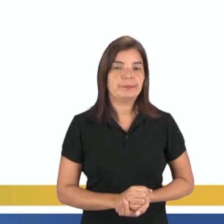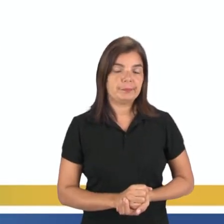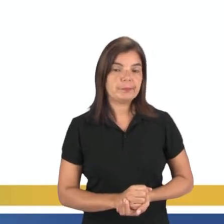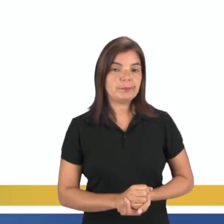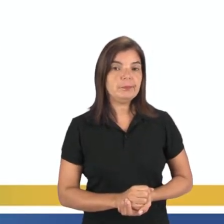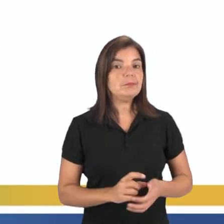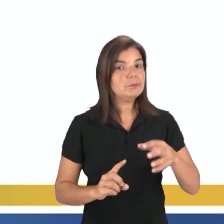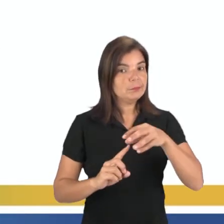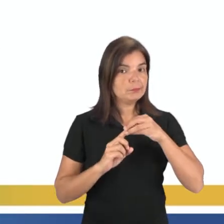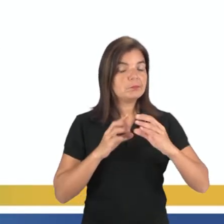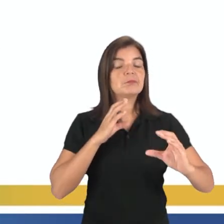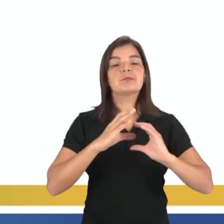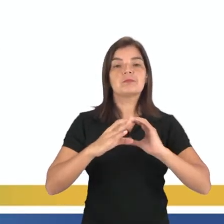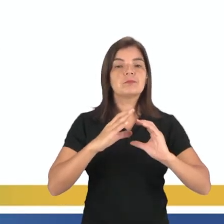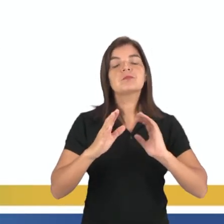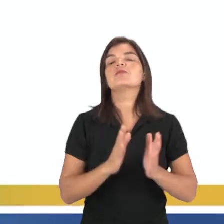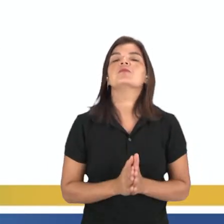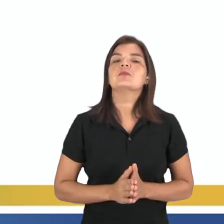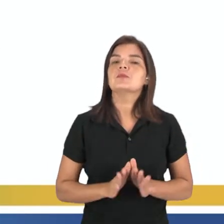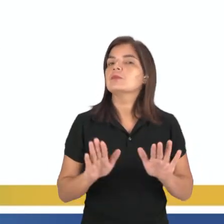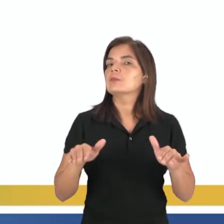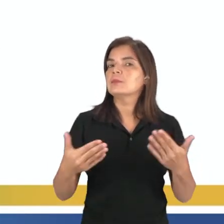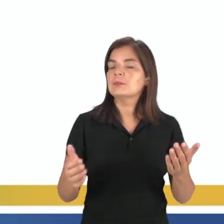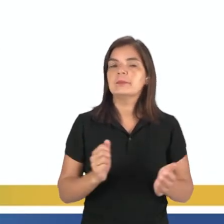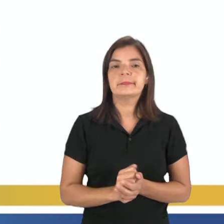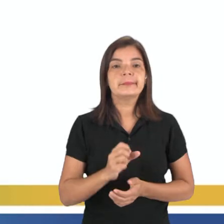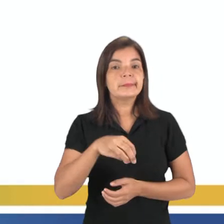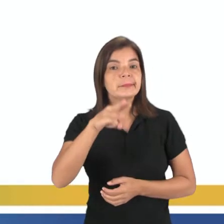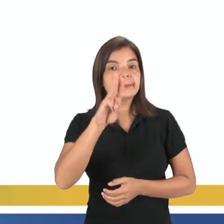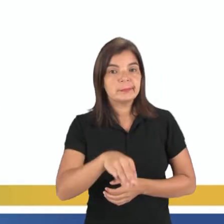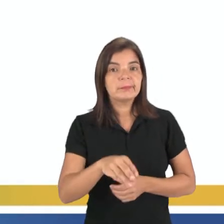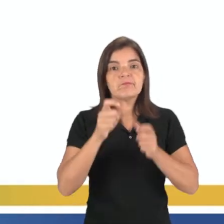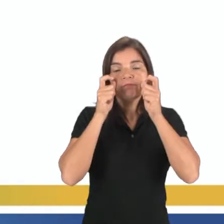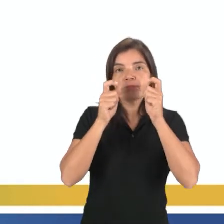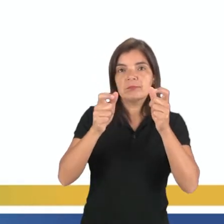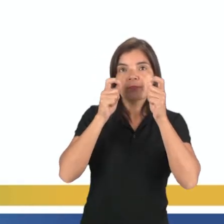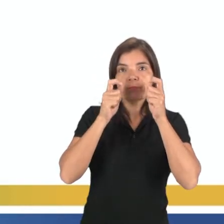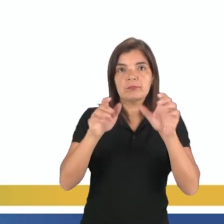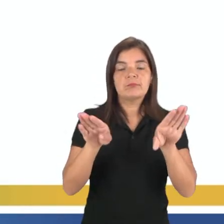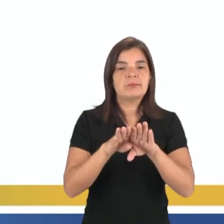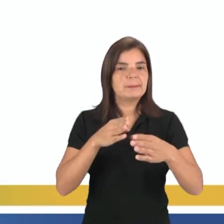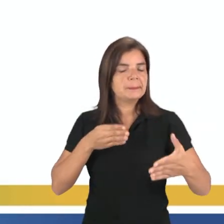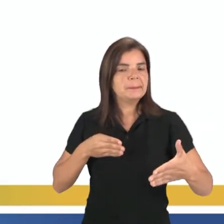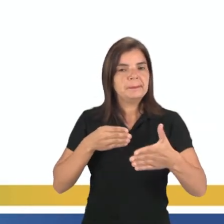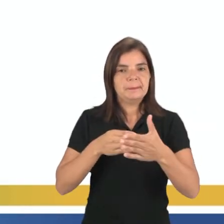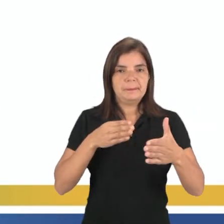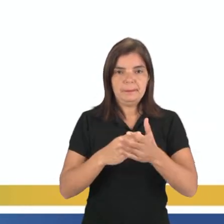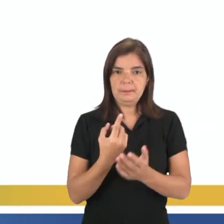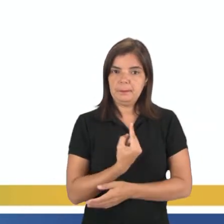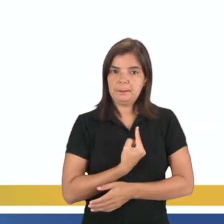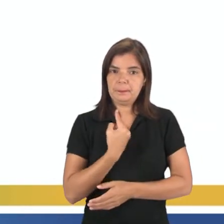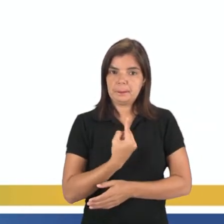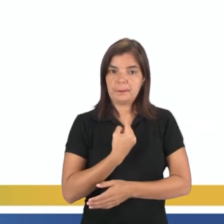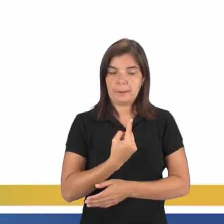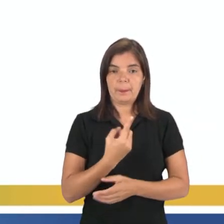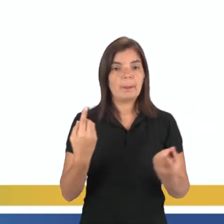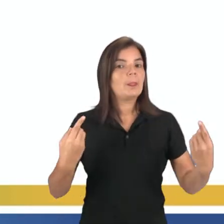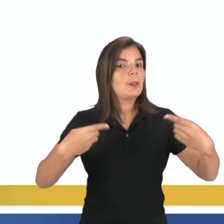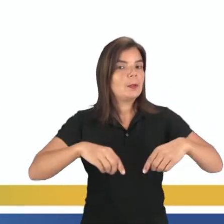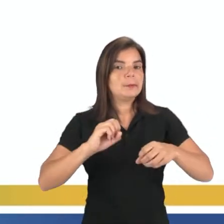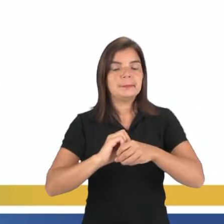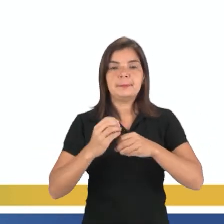a intenção comunicativa. Qual é o objetivo? A quem interessa impedir o isolamento social de combate